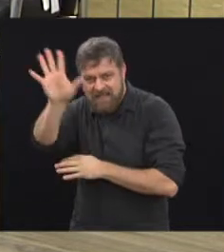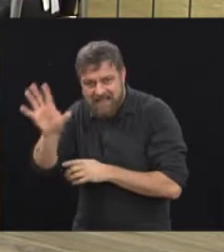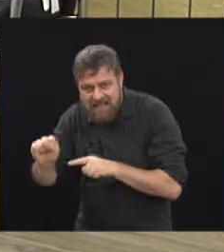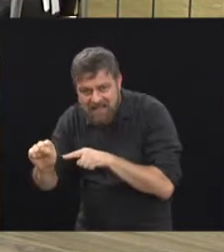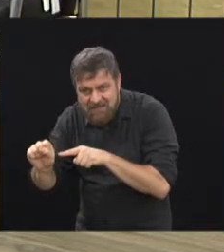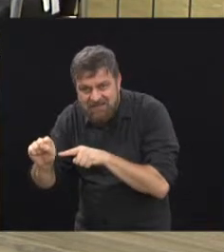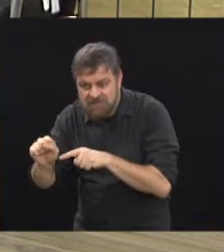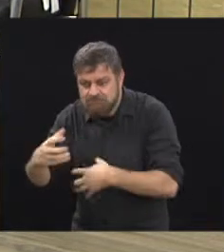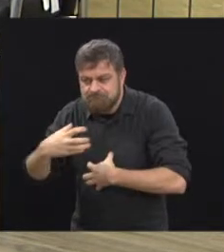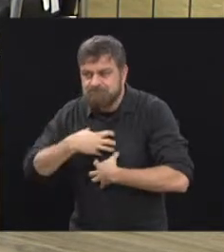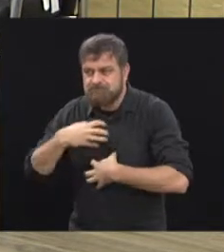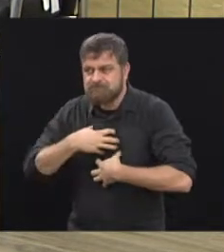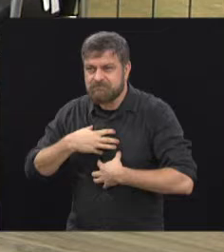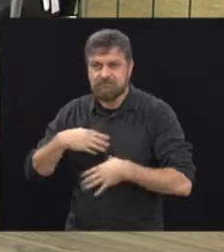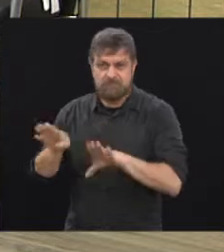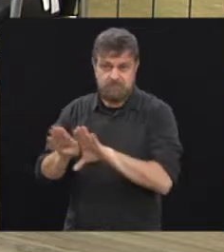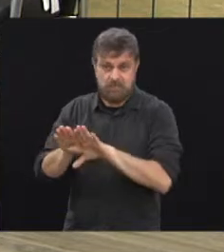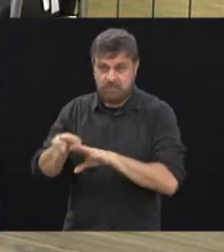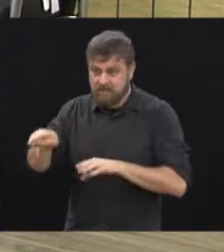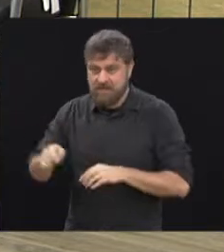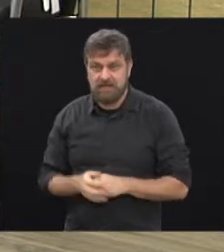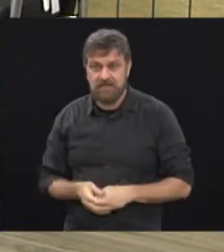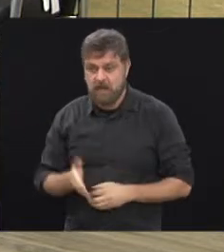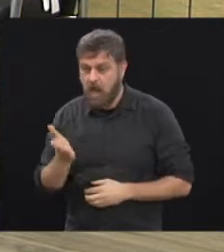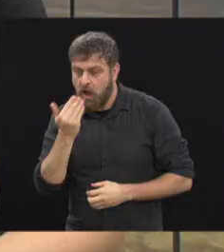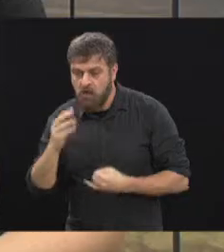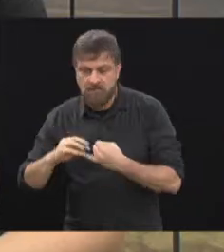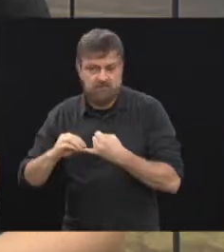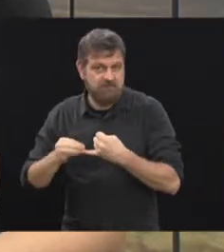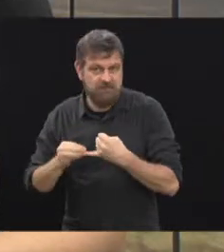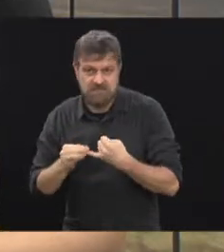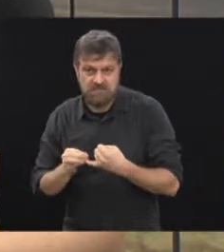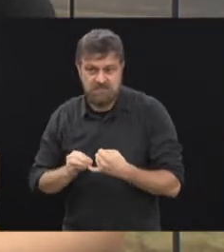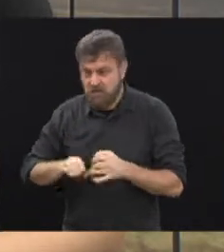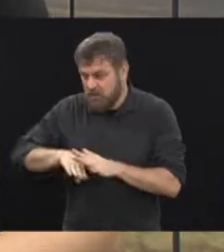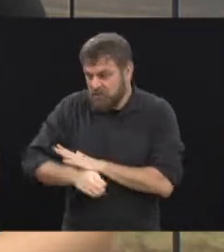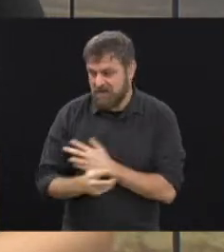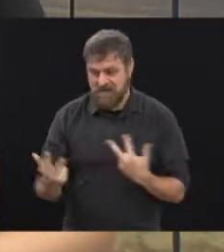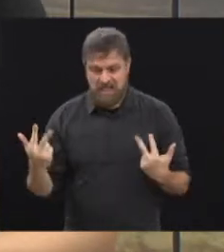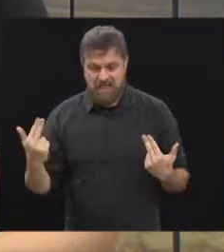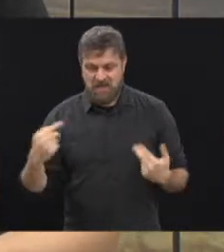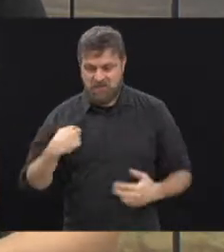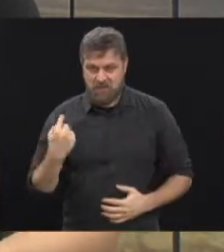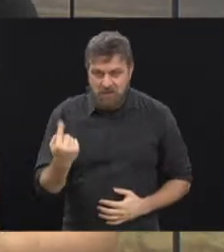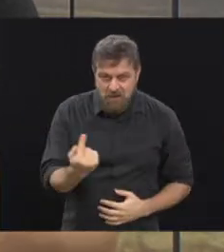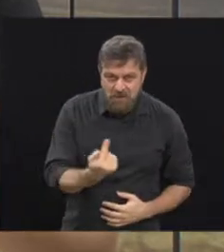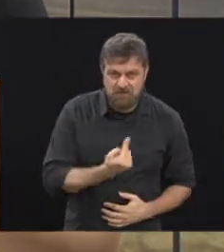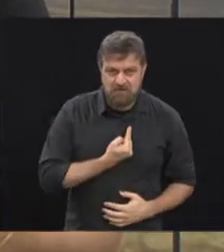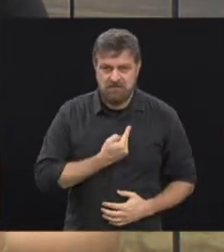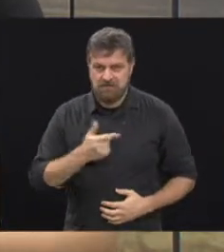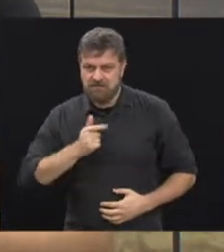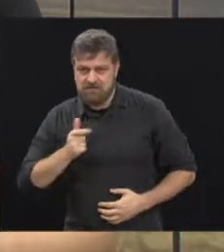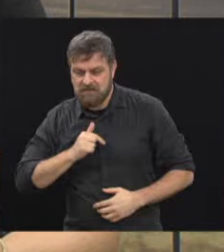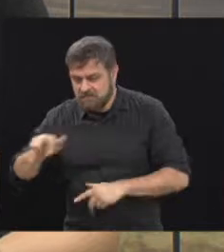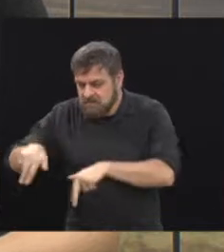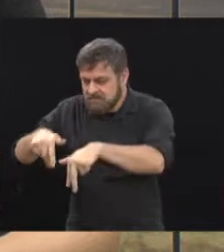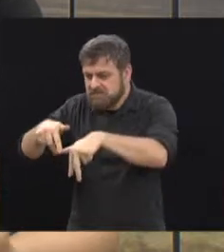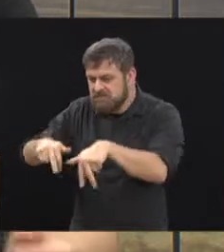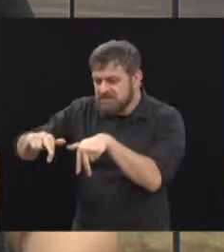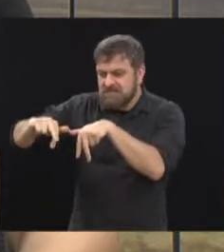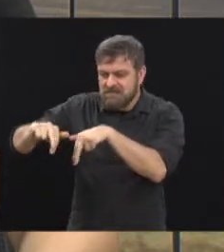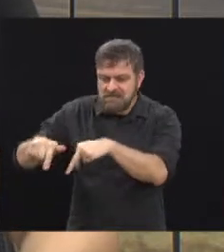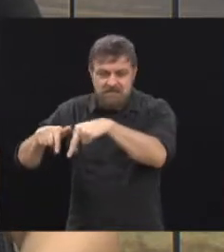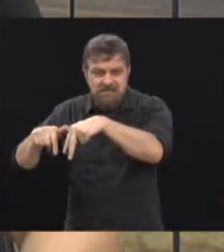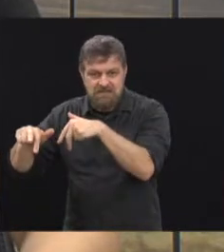poderia sentir isso, né? Eles comem feijão, eles comem polenta e eles têm aquele gingado muito nosso,